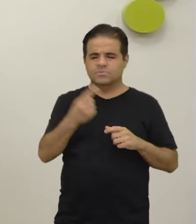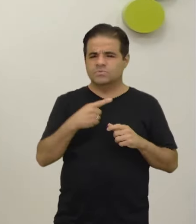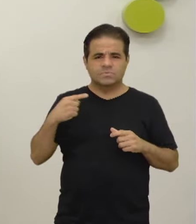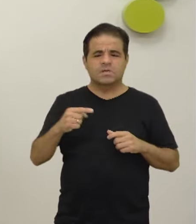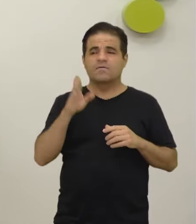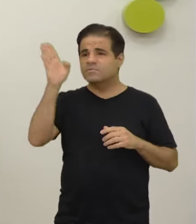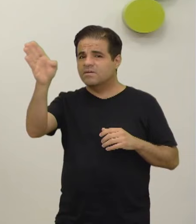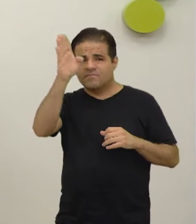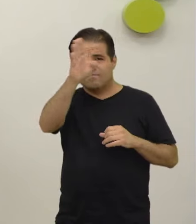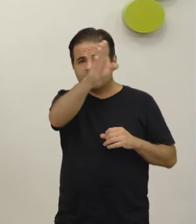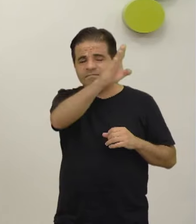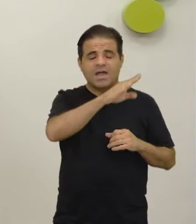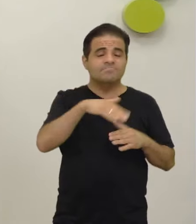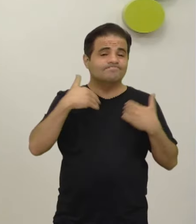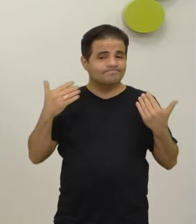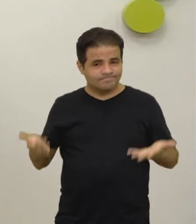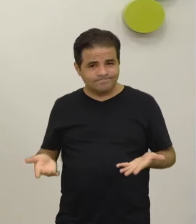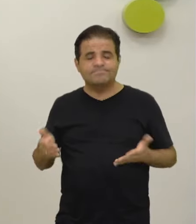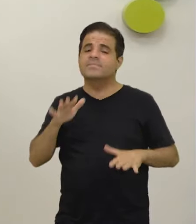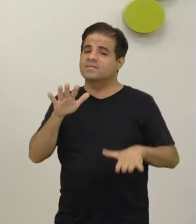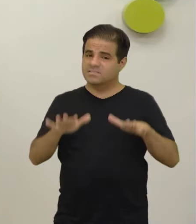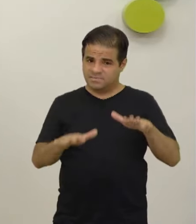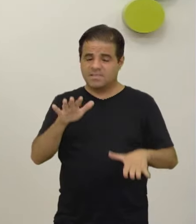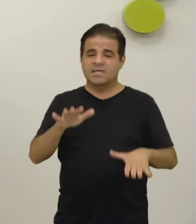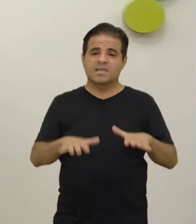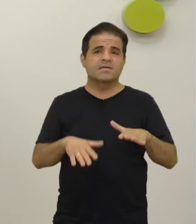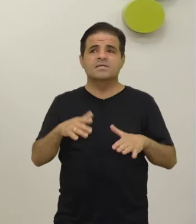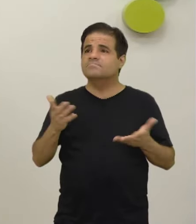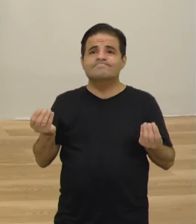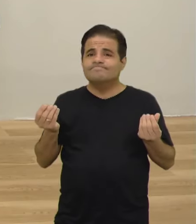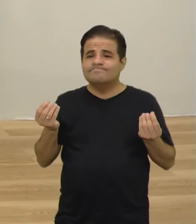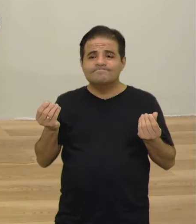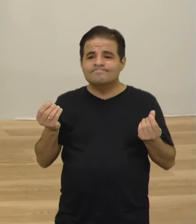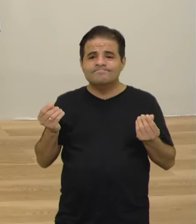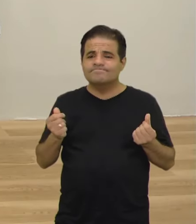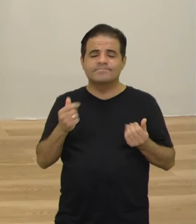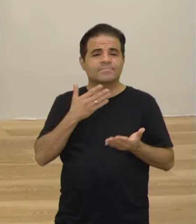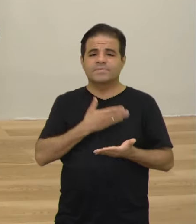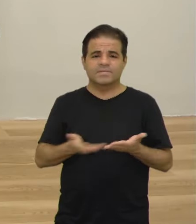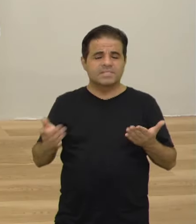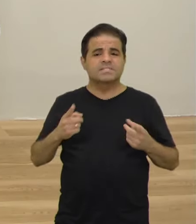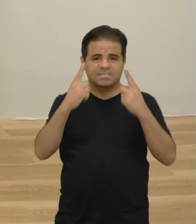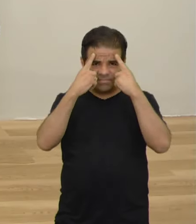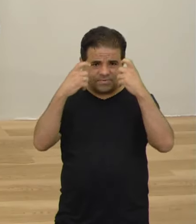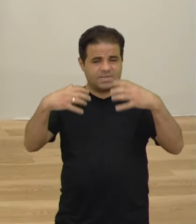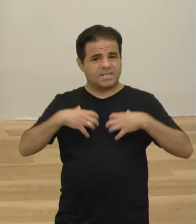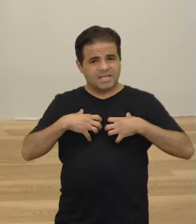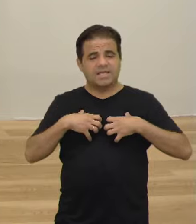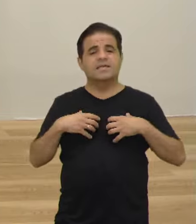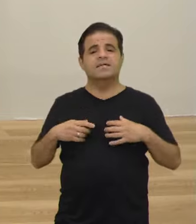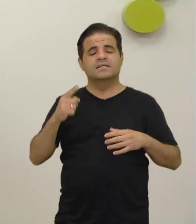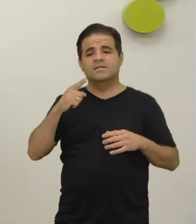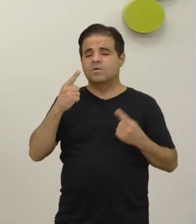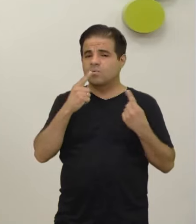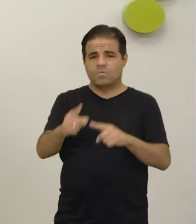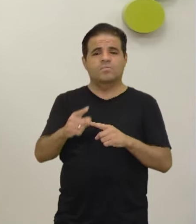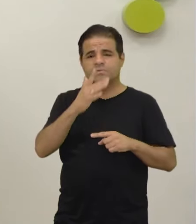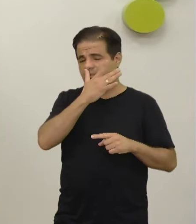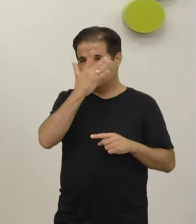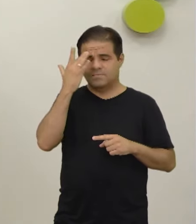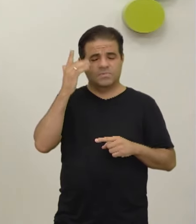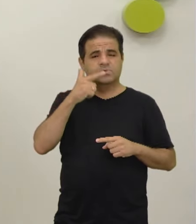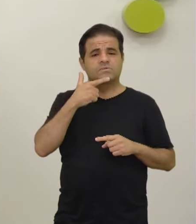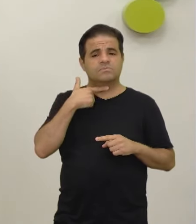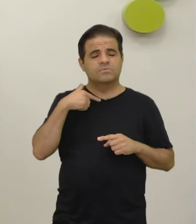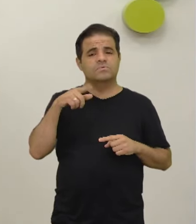você vá, né? E muitas vezes isso passa batido, né? Esse tipo de violência, de ser contra a vontade de uma pessoa. A